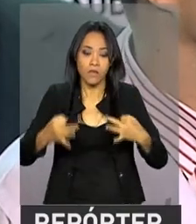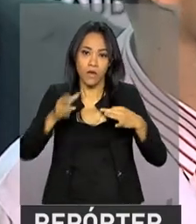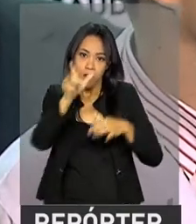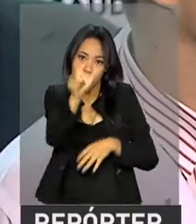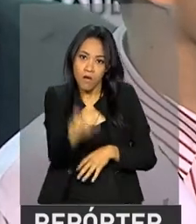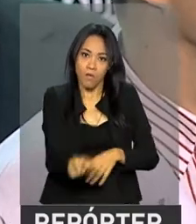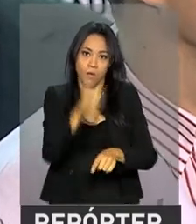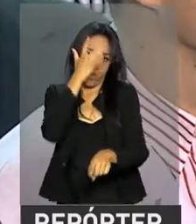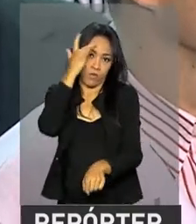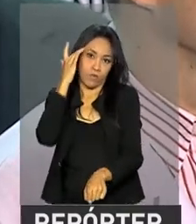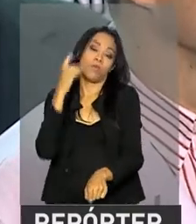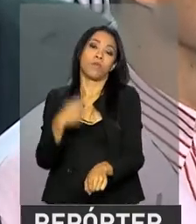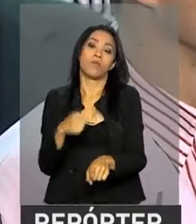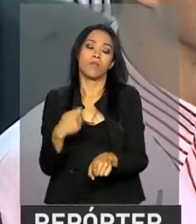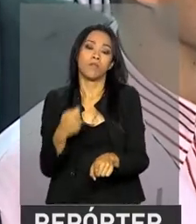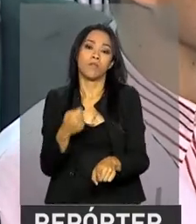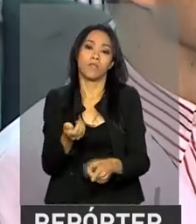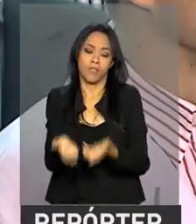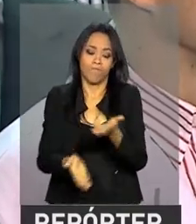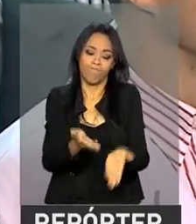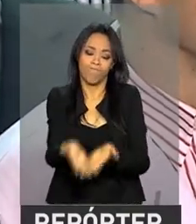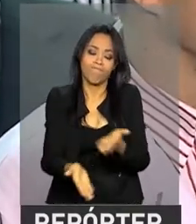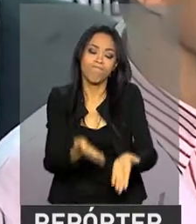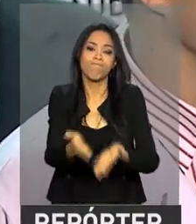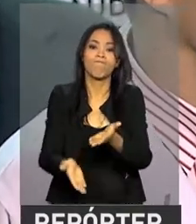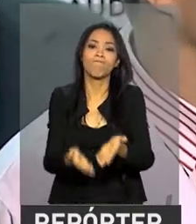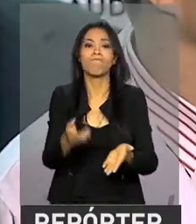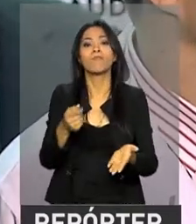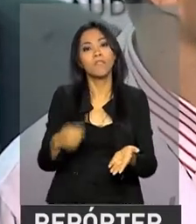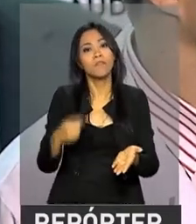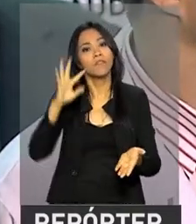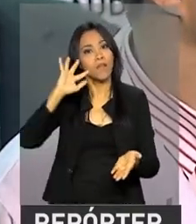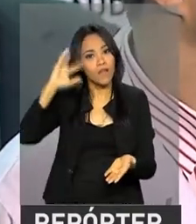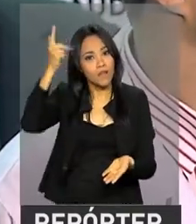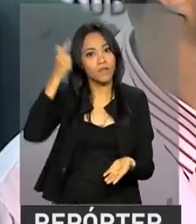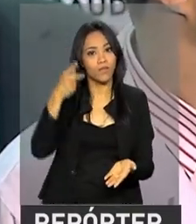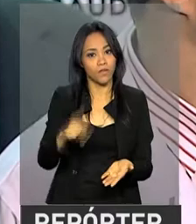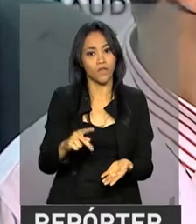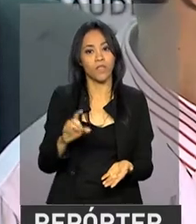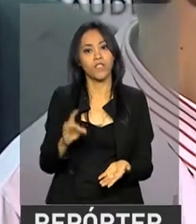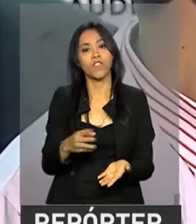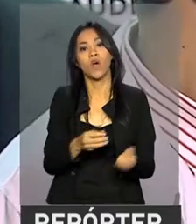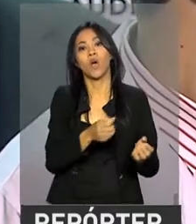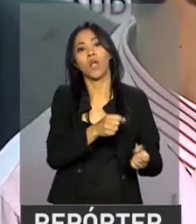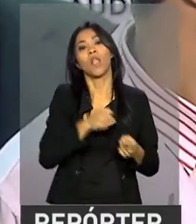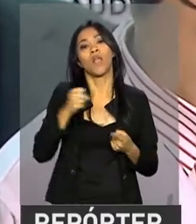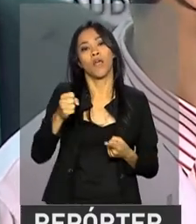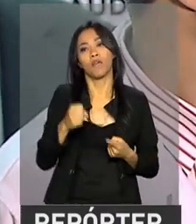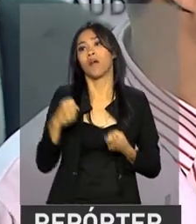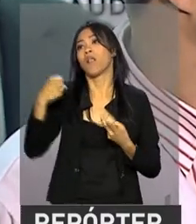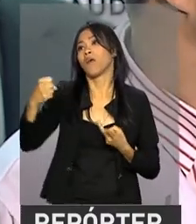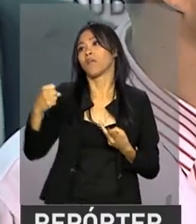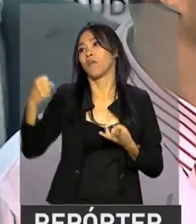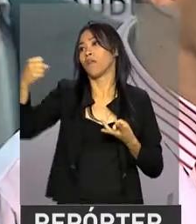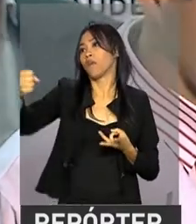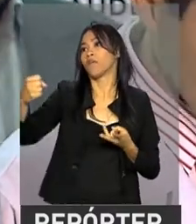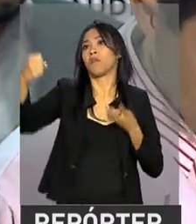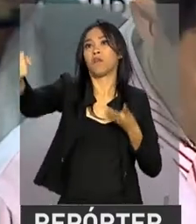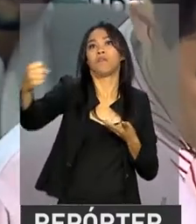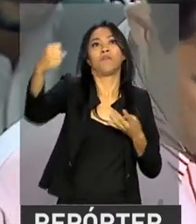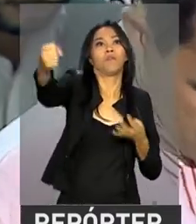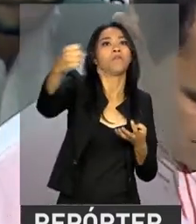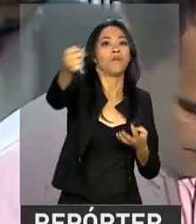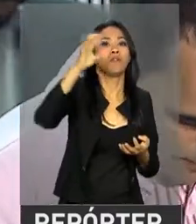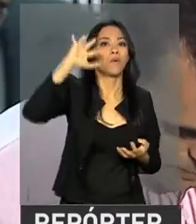que está necessitada de um atendimento de saúde e que seja resolutivo, né? Que não fique encaminhando ao especialista, ao exame, a isso, aquilo.